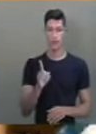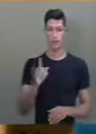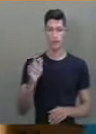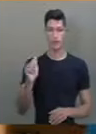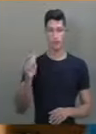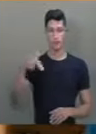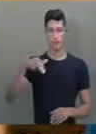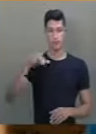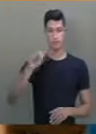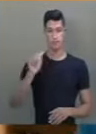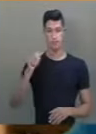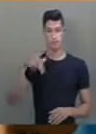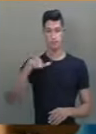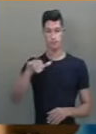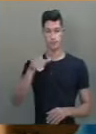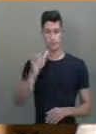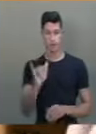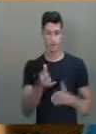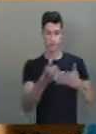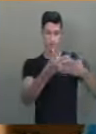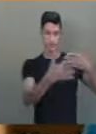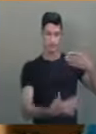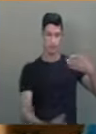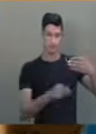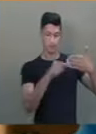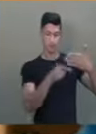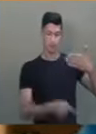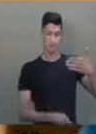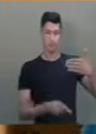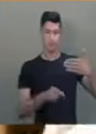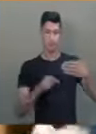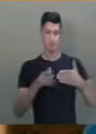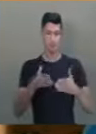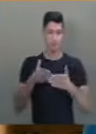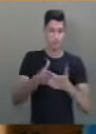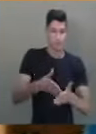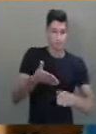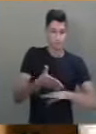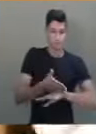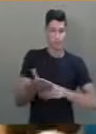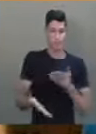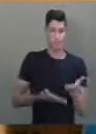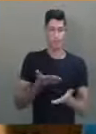Andrighi, para que o rol taxativo impede o acesso e tratamento necessário e garantido pela